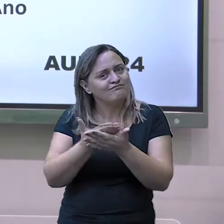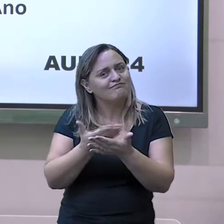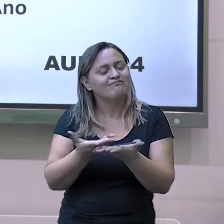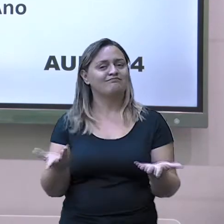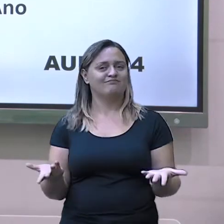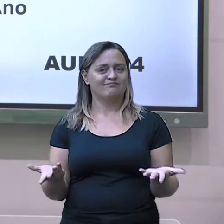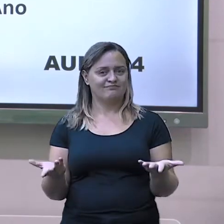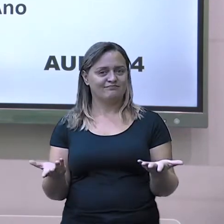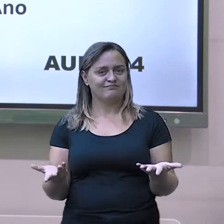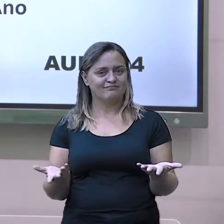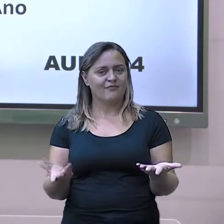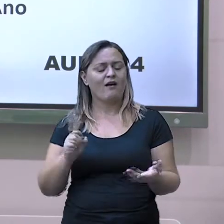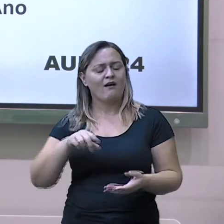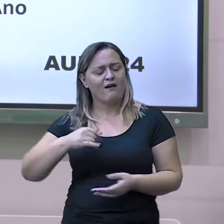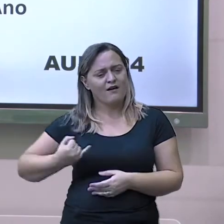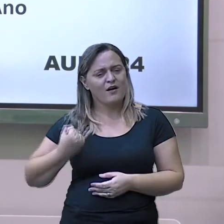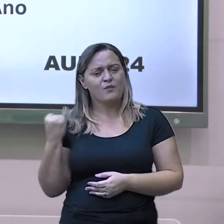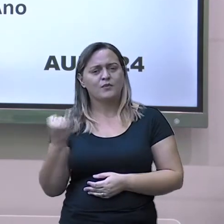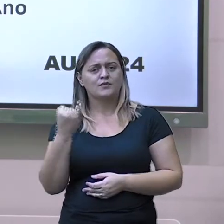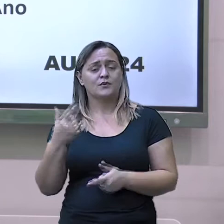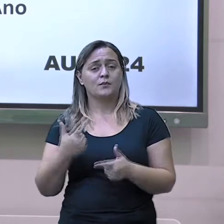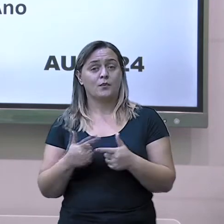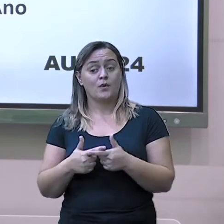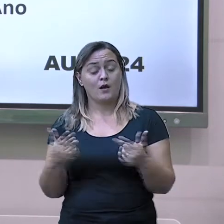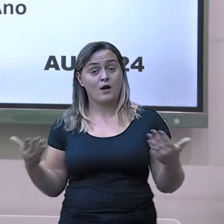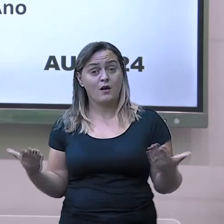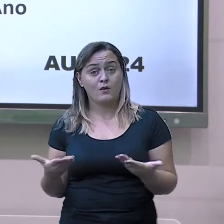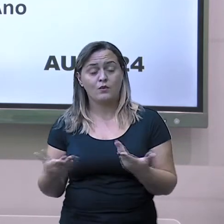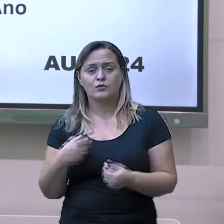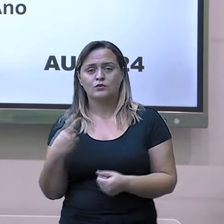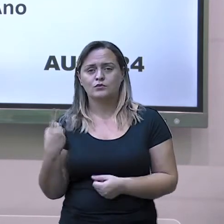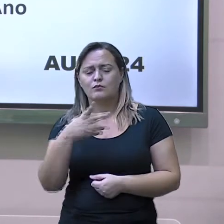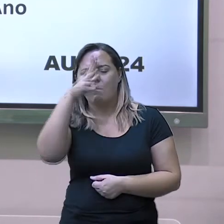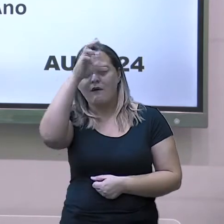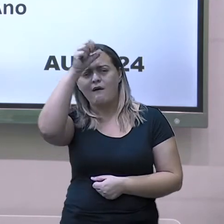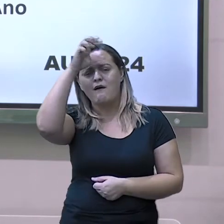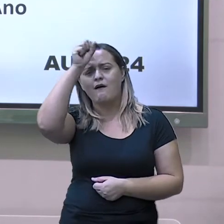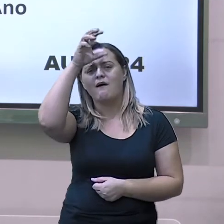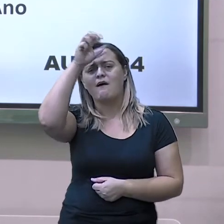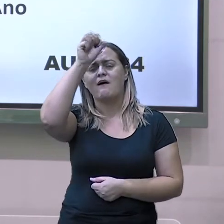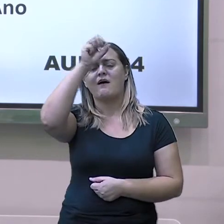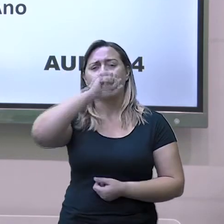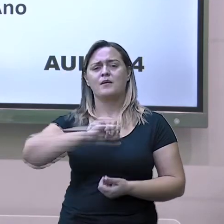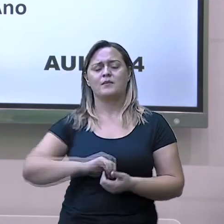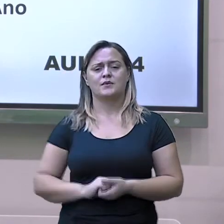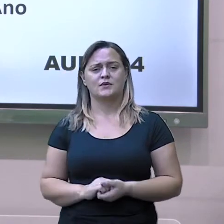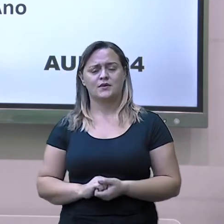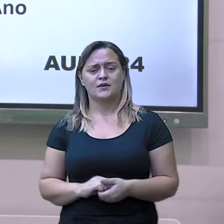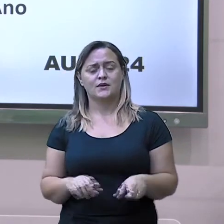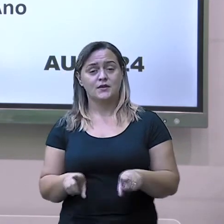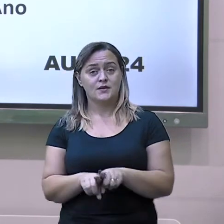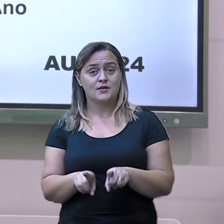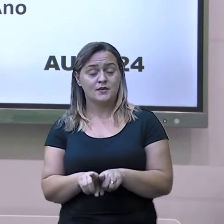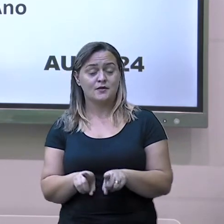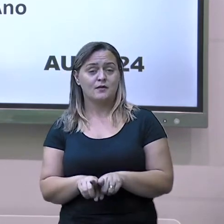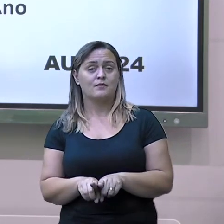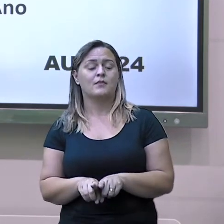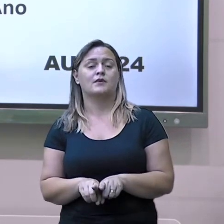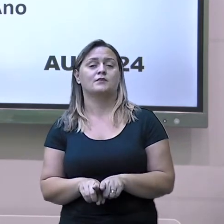Neste momento, é que a gente vai aprender um pouco mais, é que a gente vai confirmar que nós